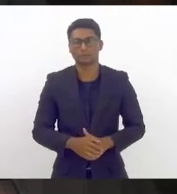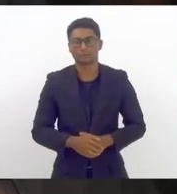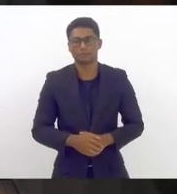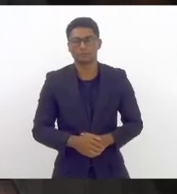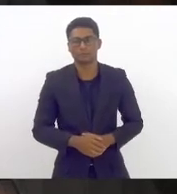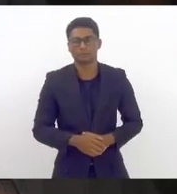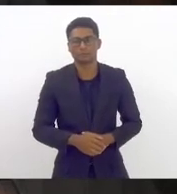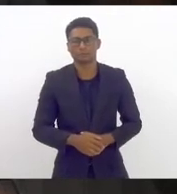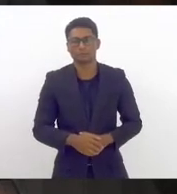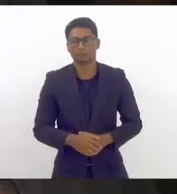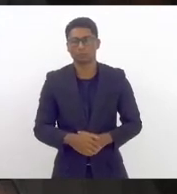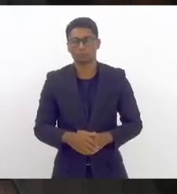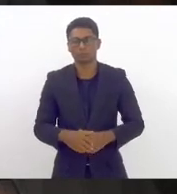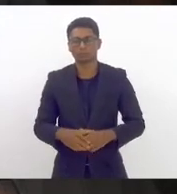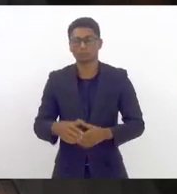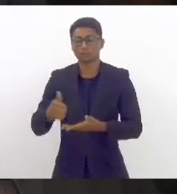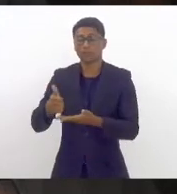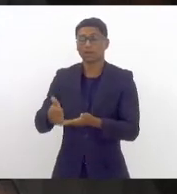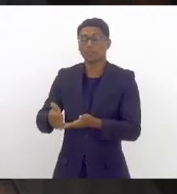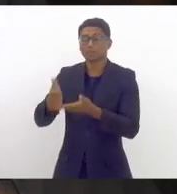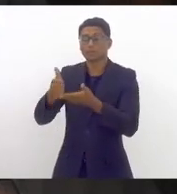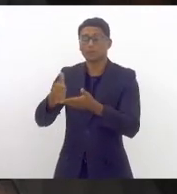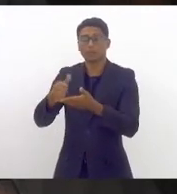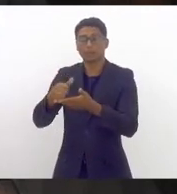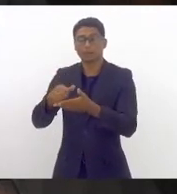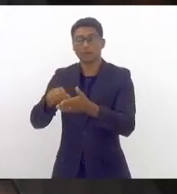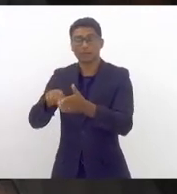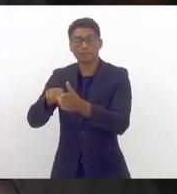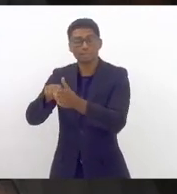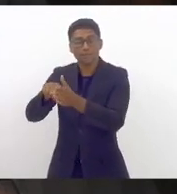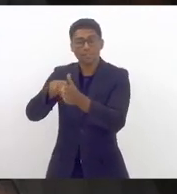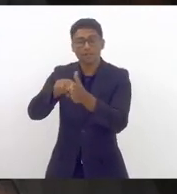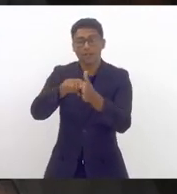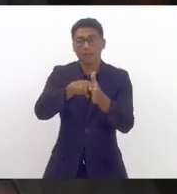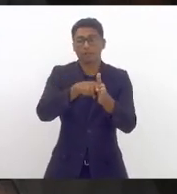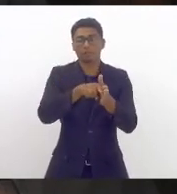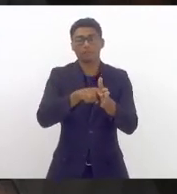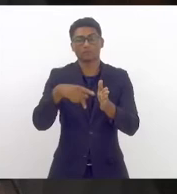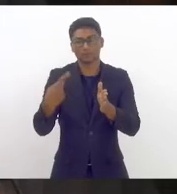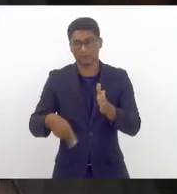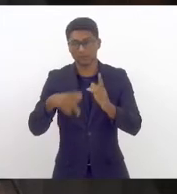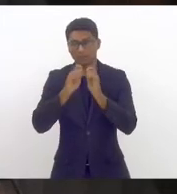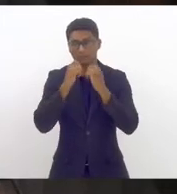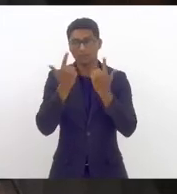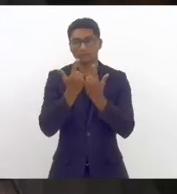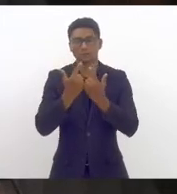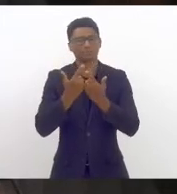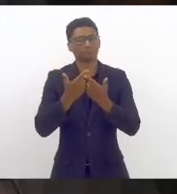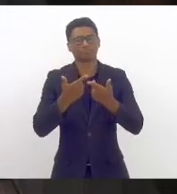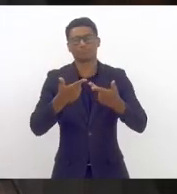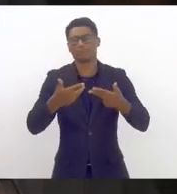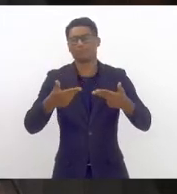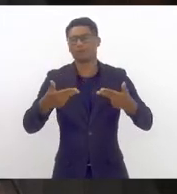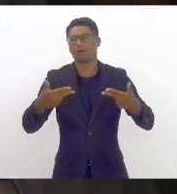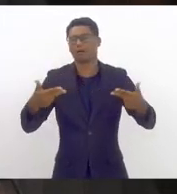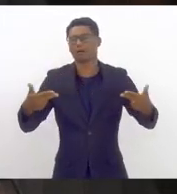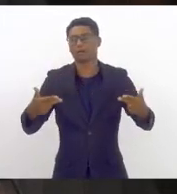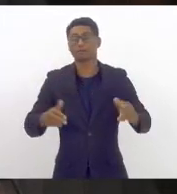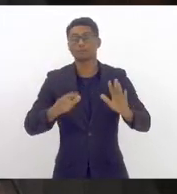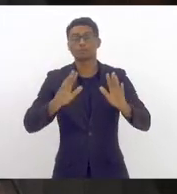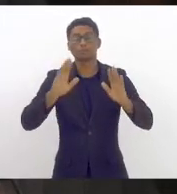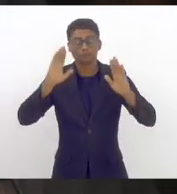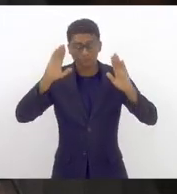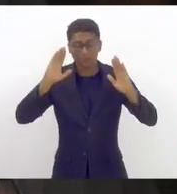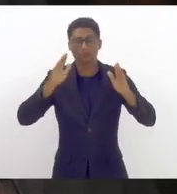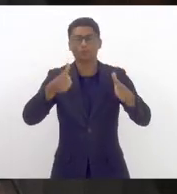da assessoria fiscal aqui da casa entre tantos outros mas o foco Central